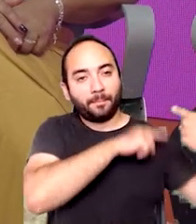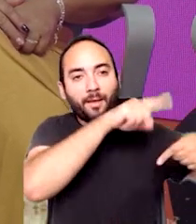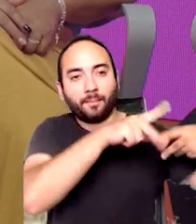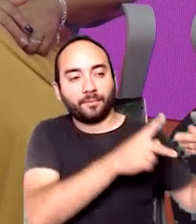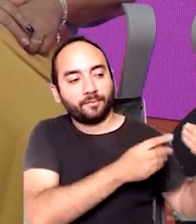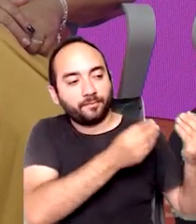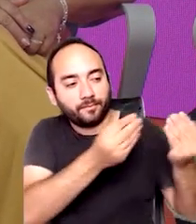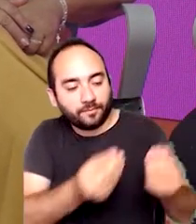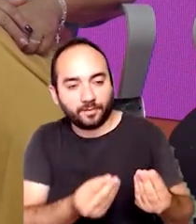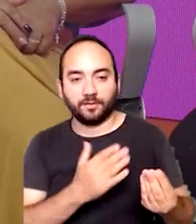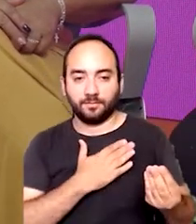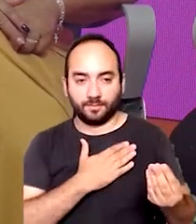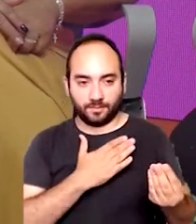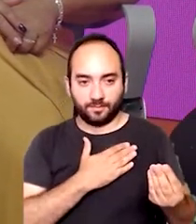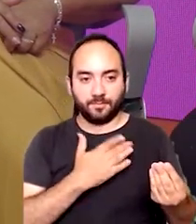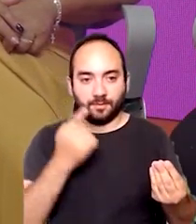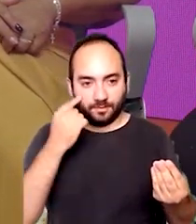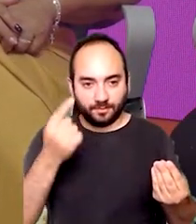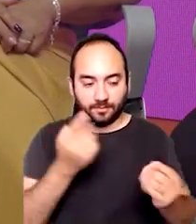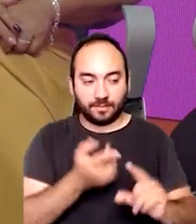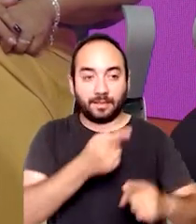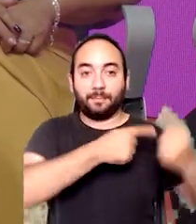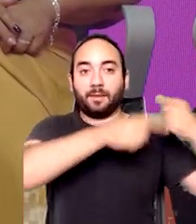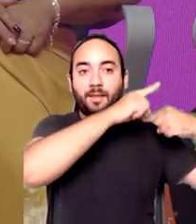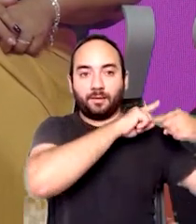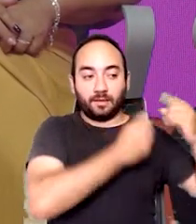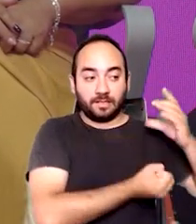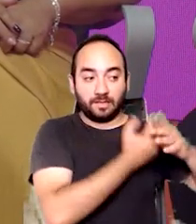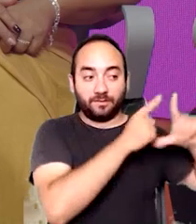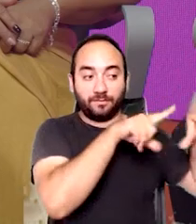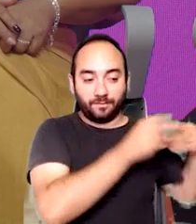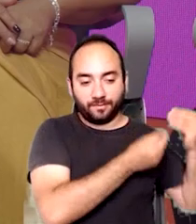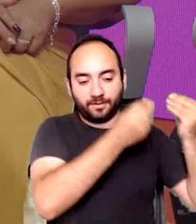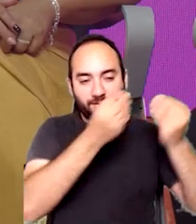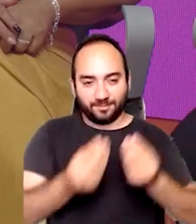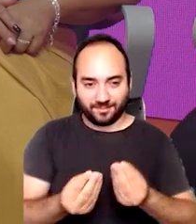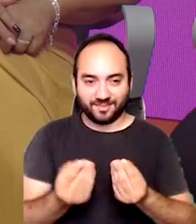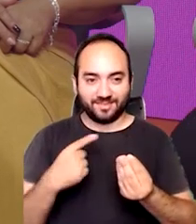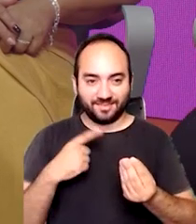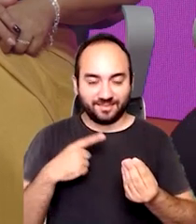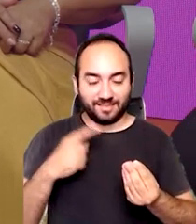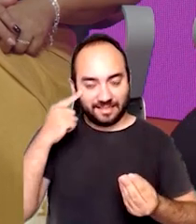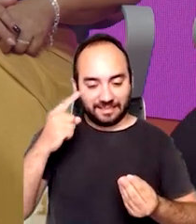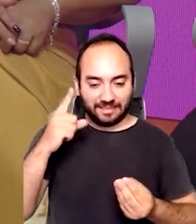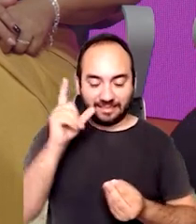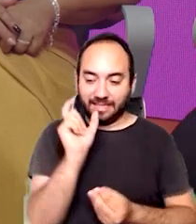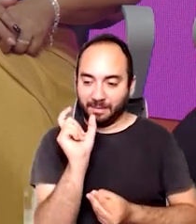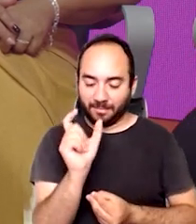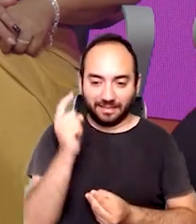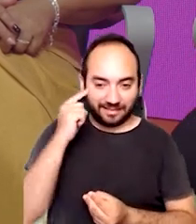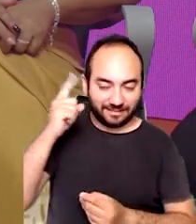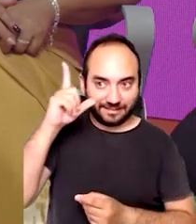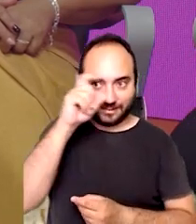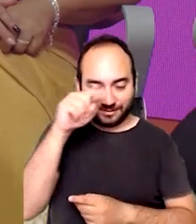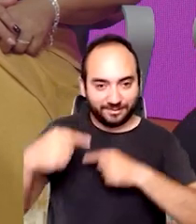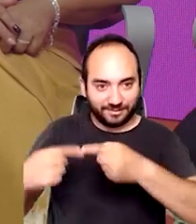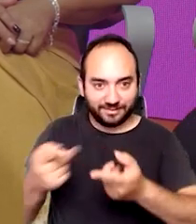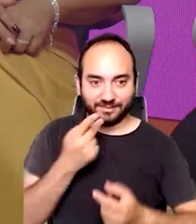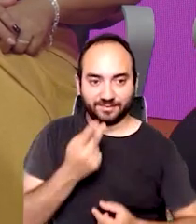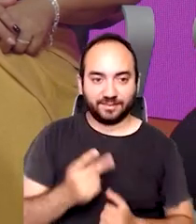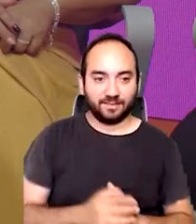herança né de ancestralidade essa palavra eu trupico um